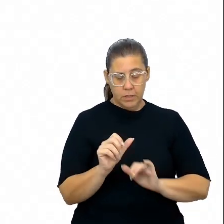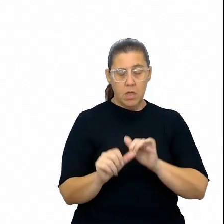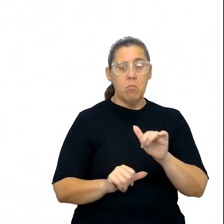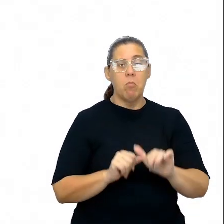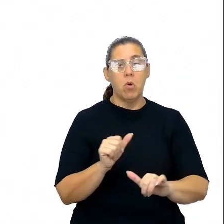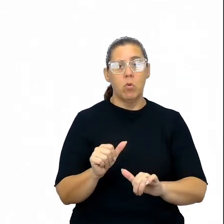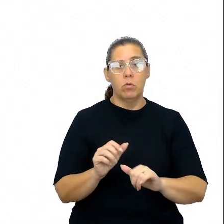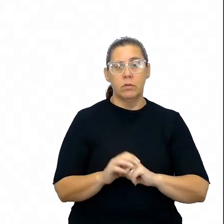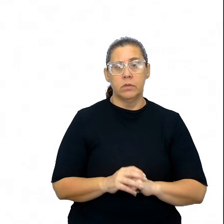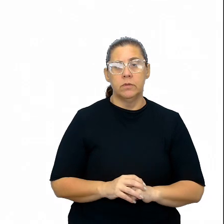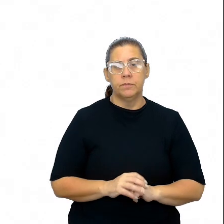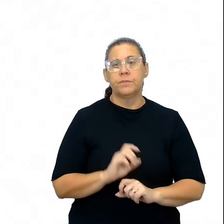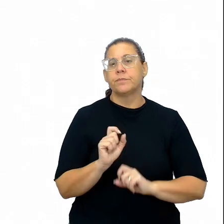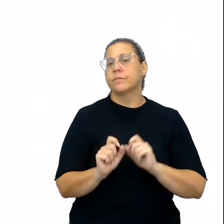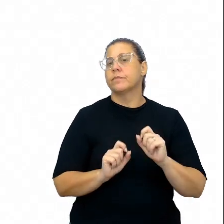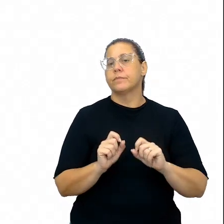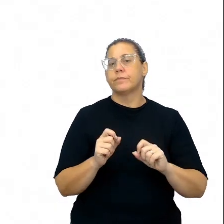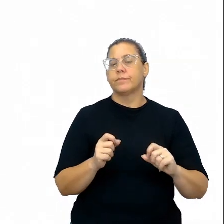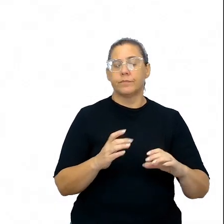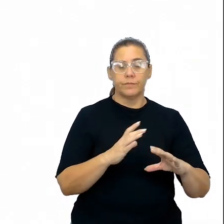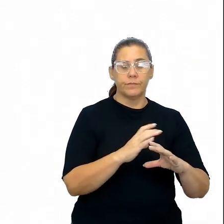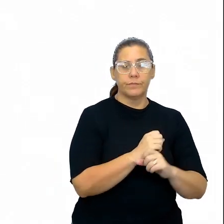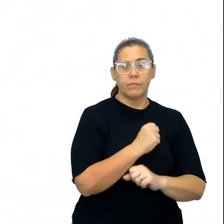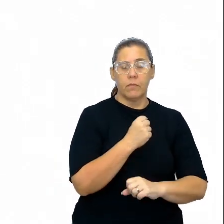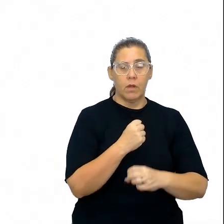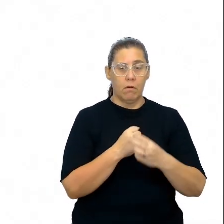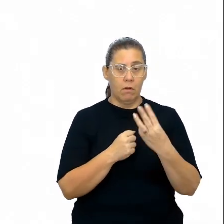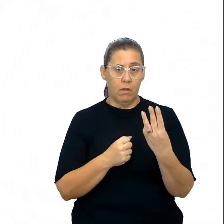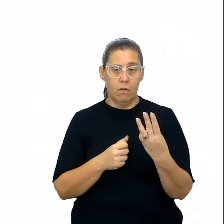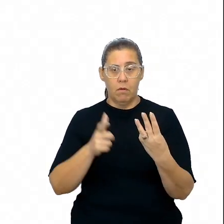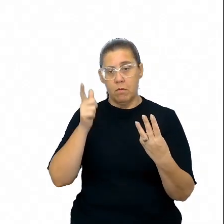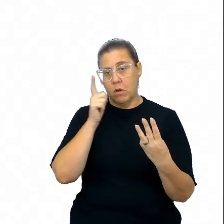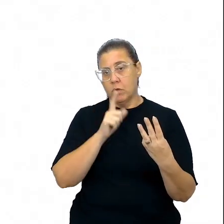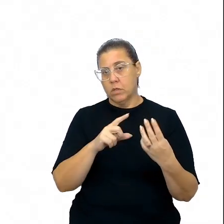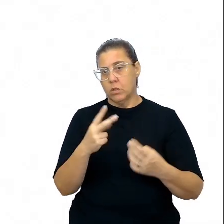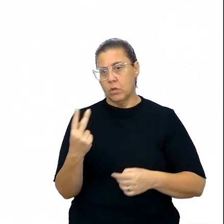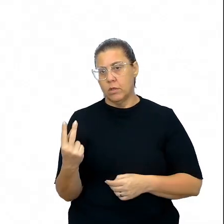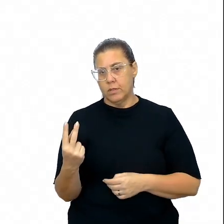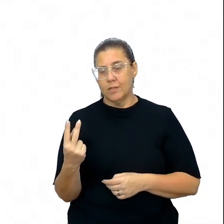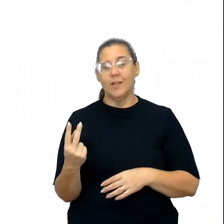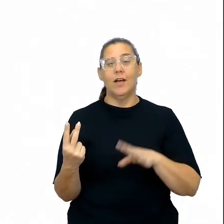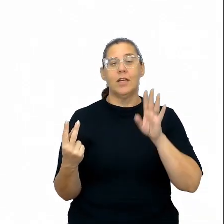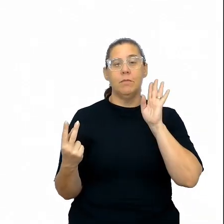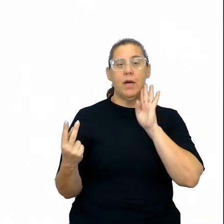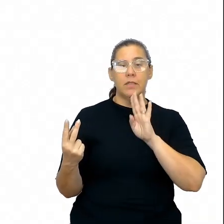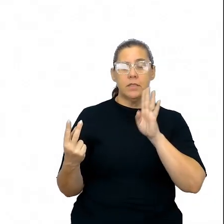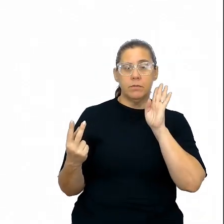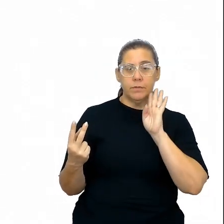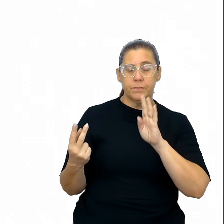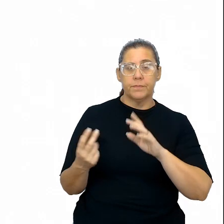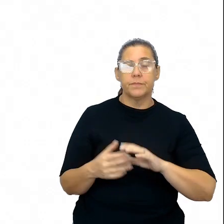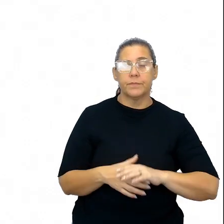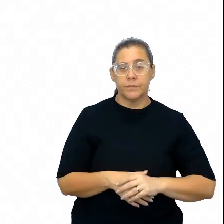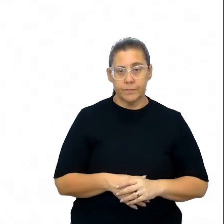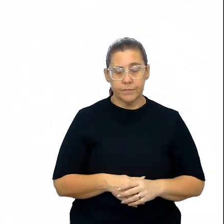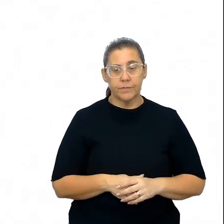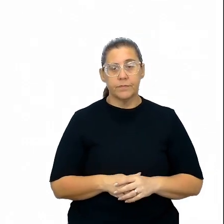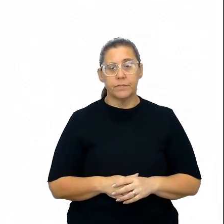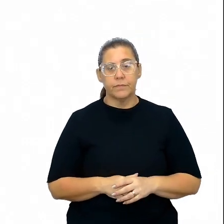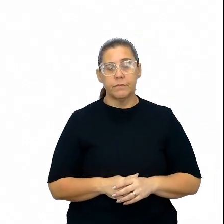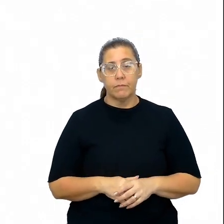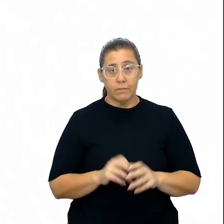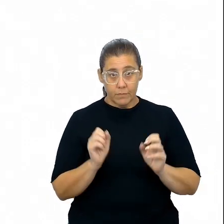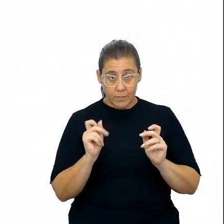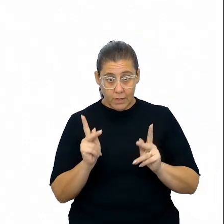modifica. O que devo multiplicar por 3 para obter 2? Olha que legal. Então, ele está fazendo como operador.